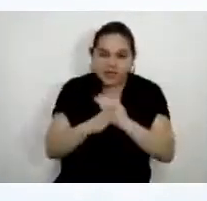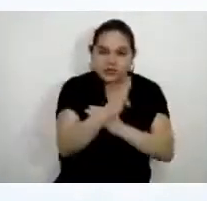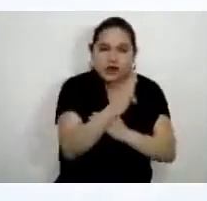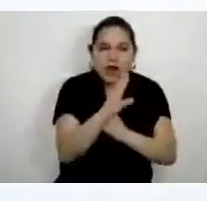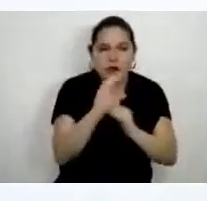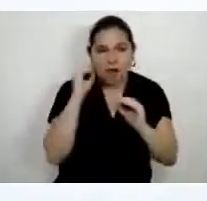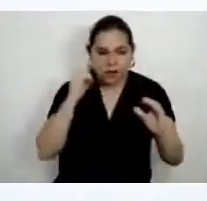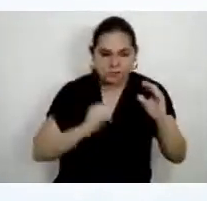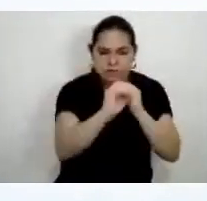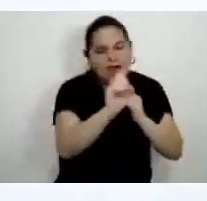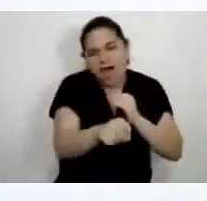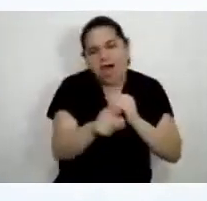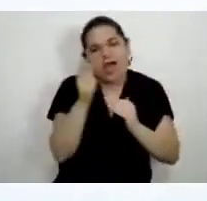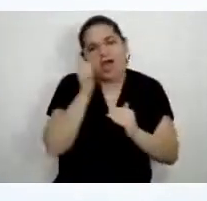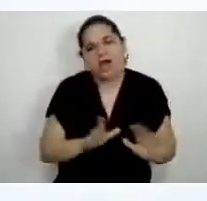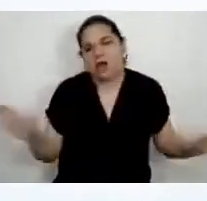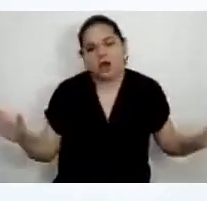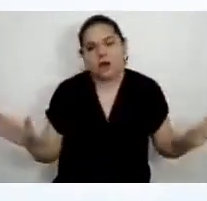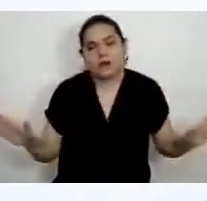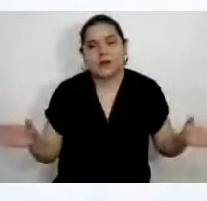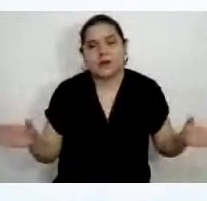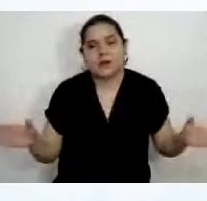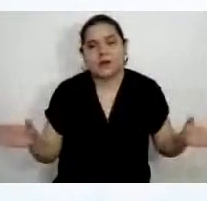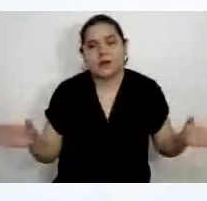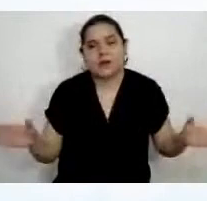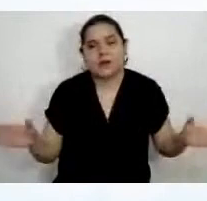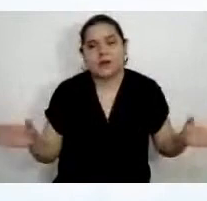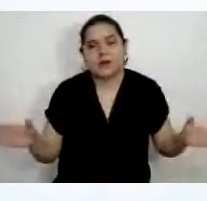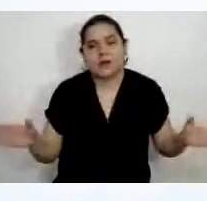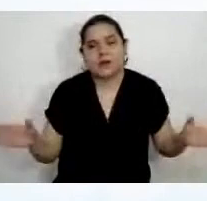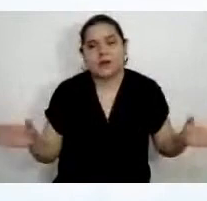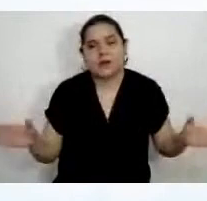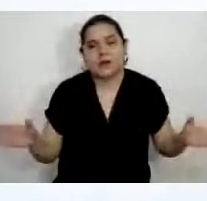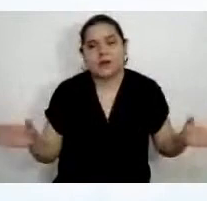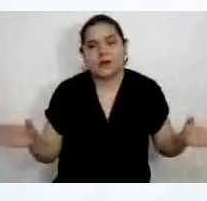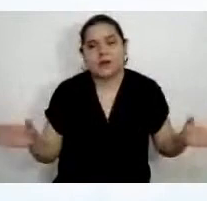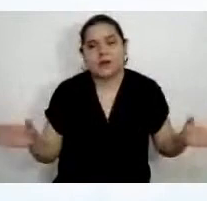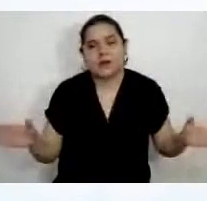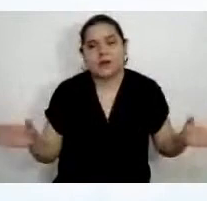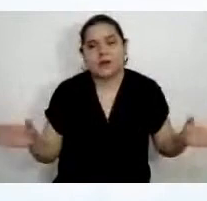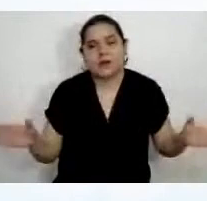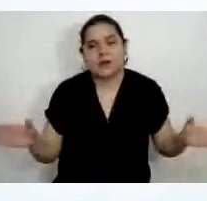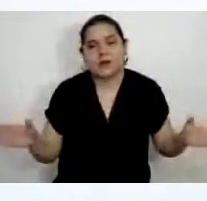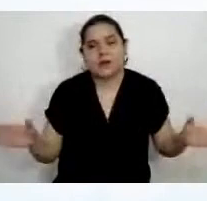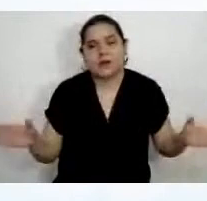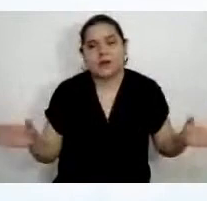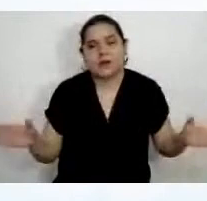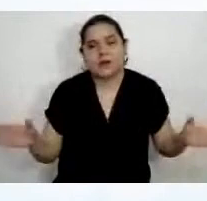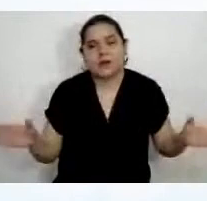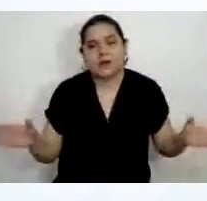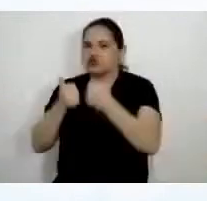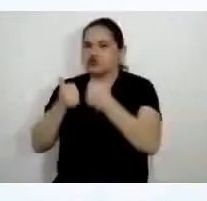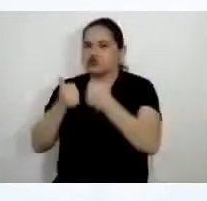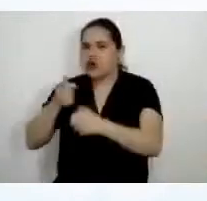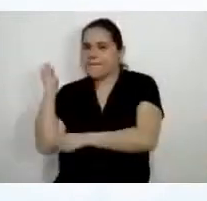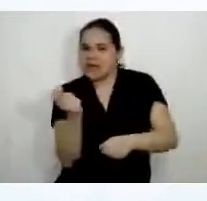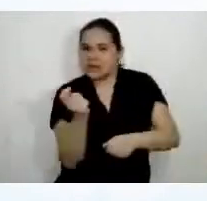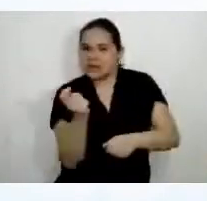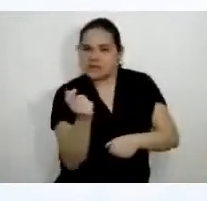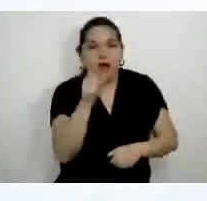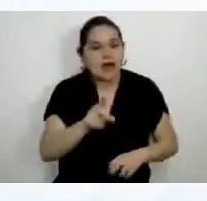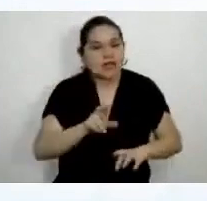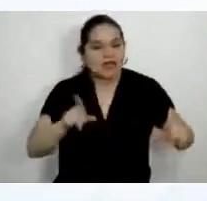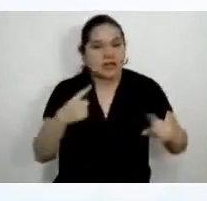do juízo de alguma pessoa. Isto nos Estados Unidos está fugindo de controle, porque as pessoas não estão